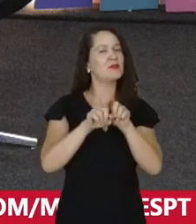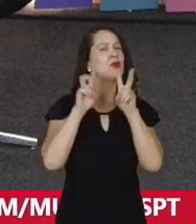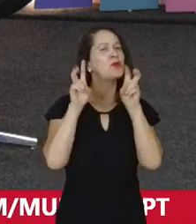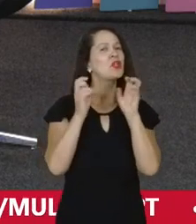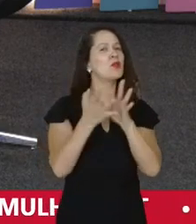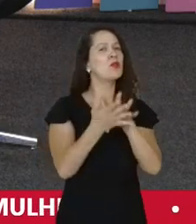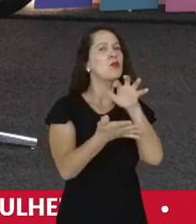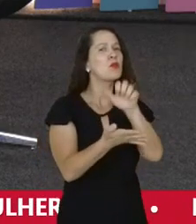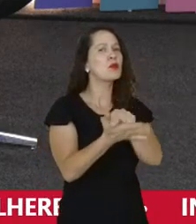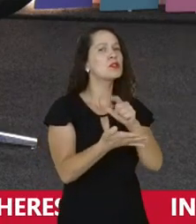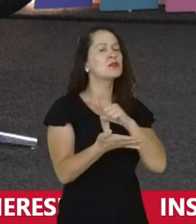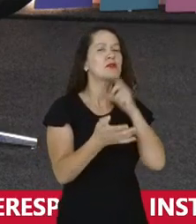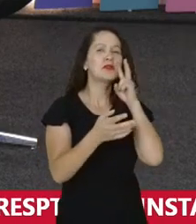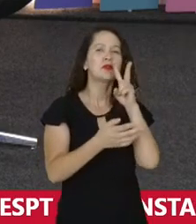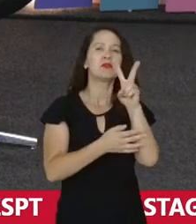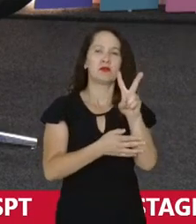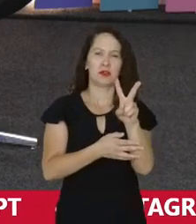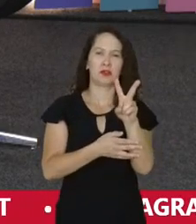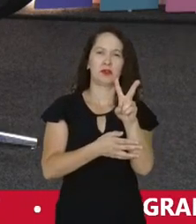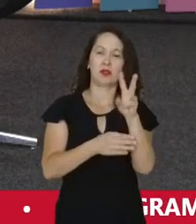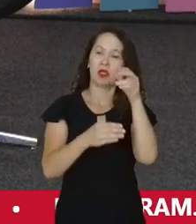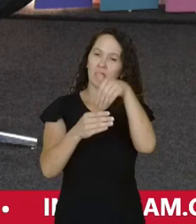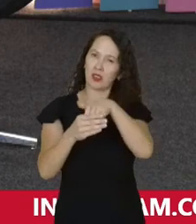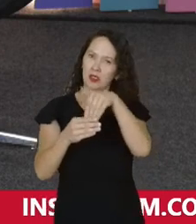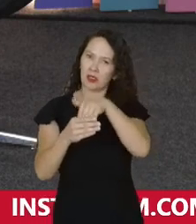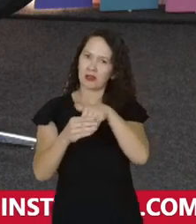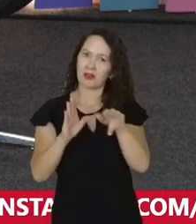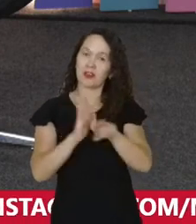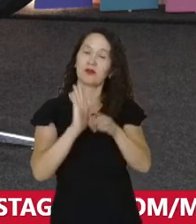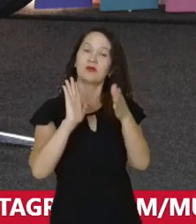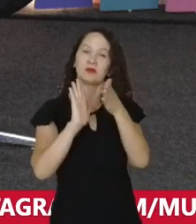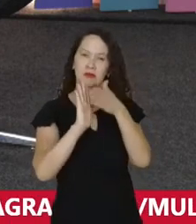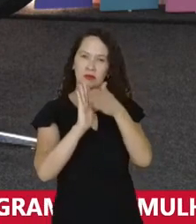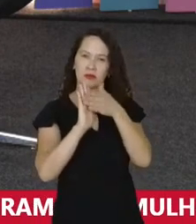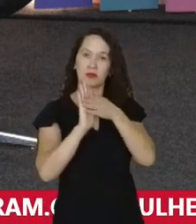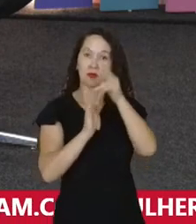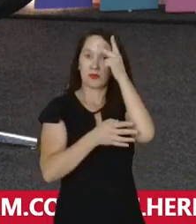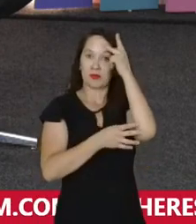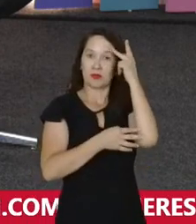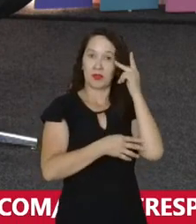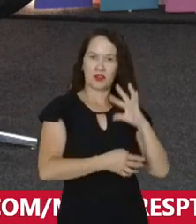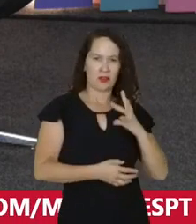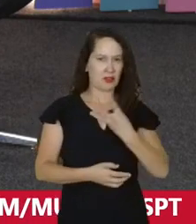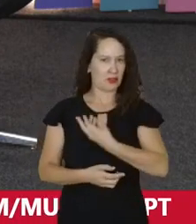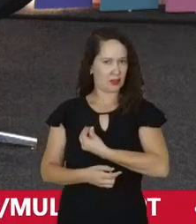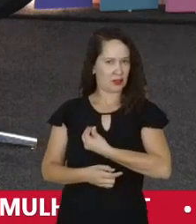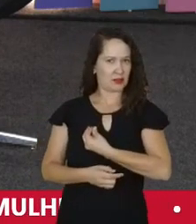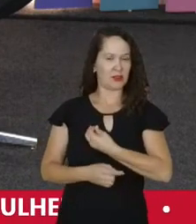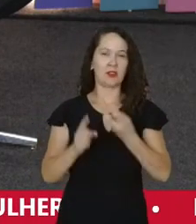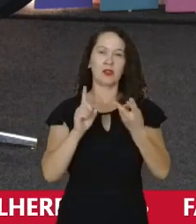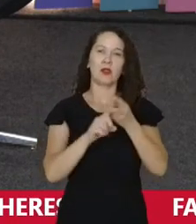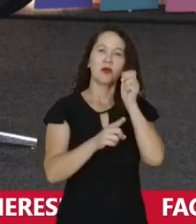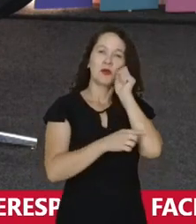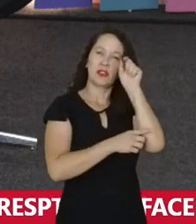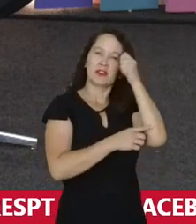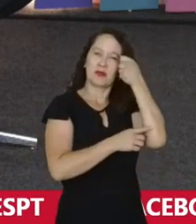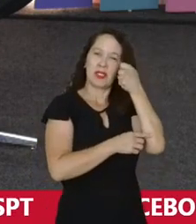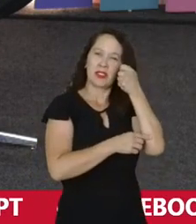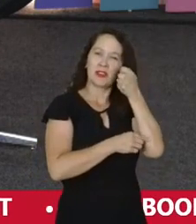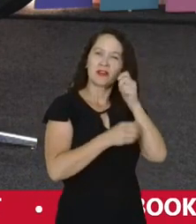a ocupação que a gente tem visto aí, eleições e candidaturas de pessoas trans, de mulheres pretas,